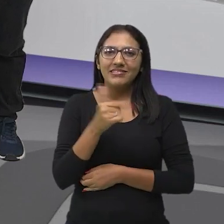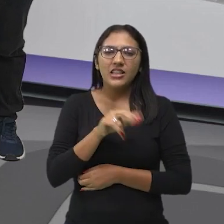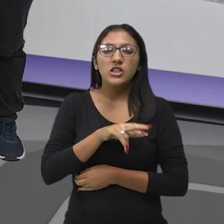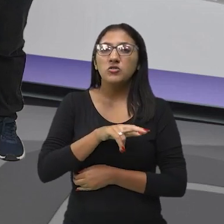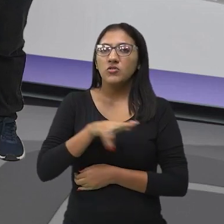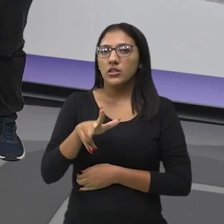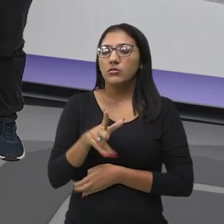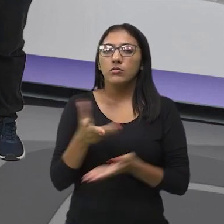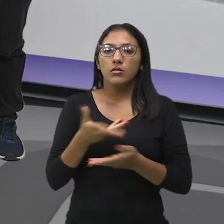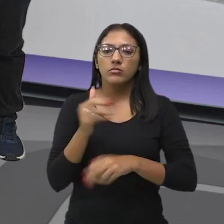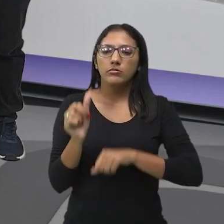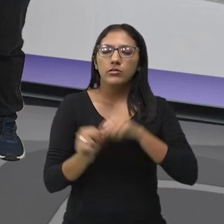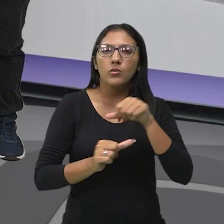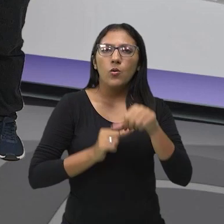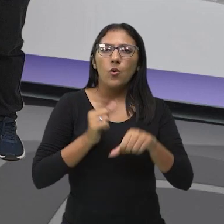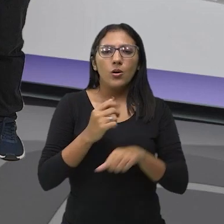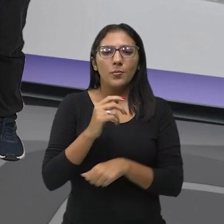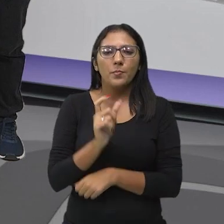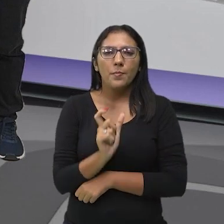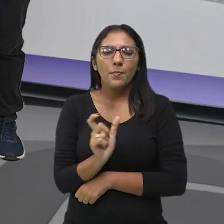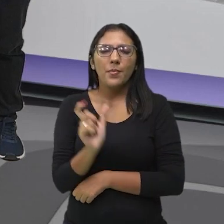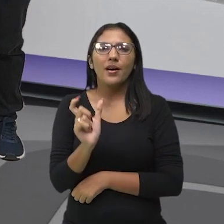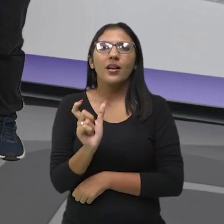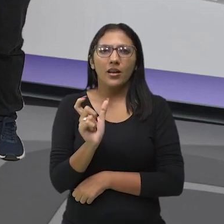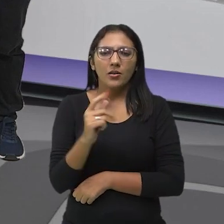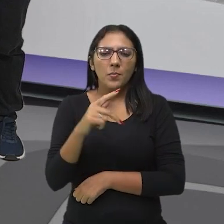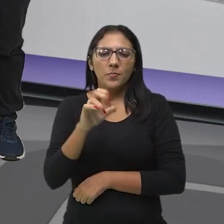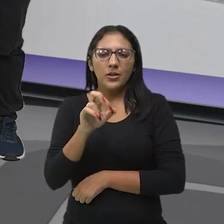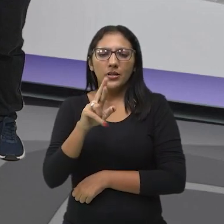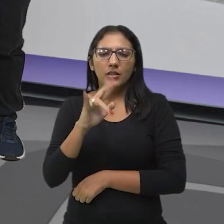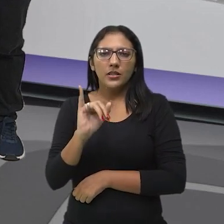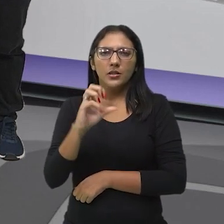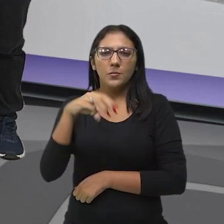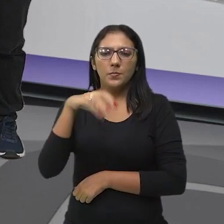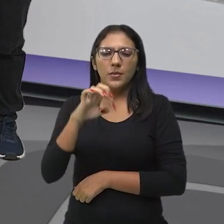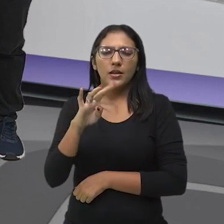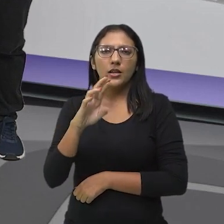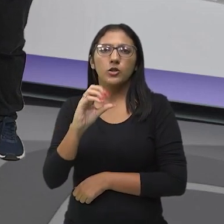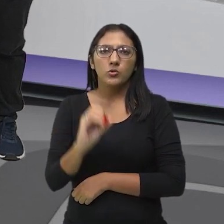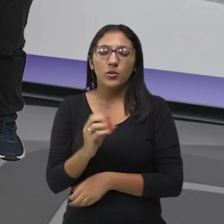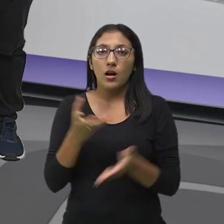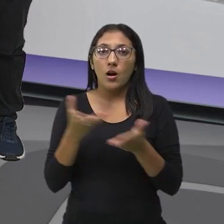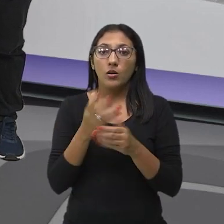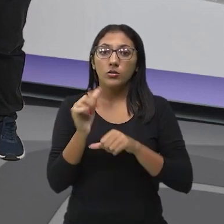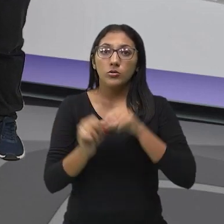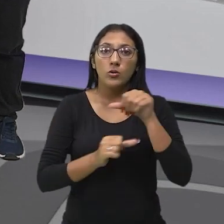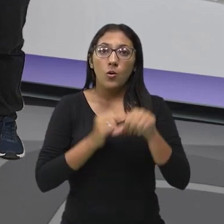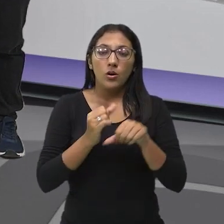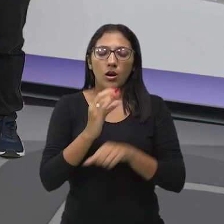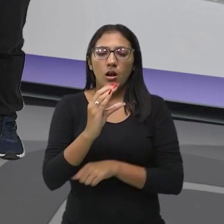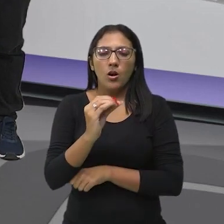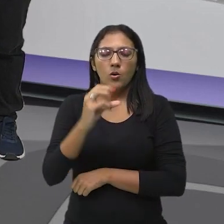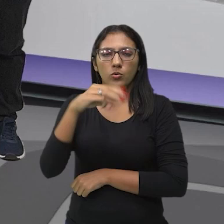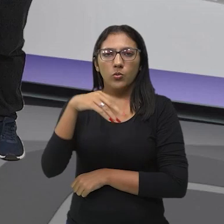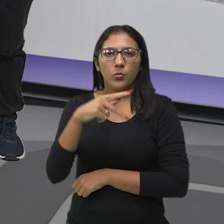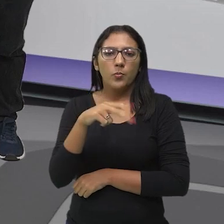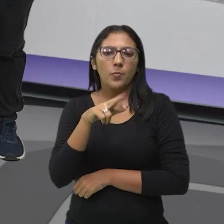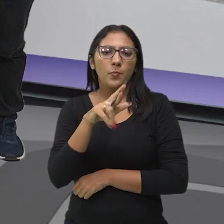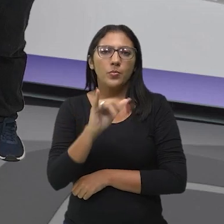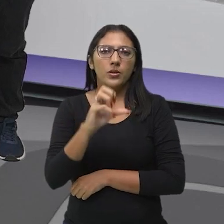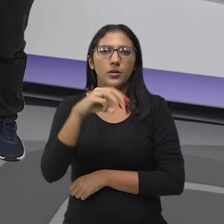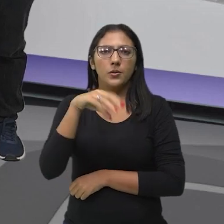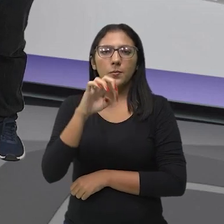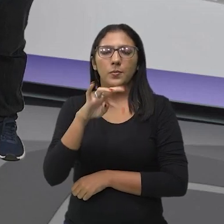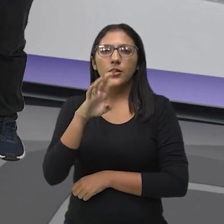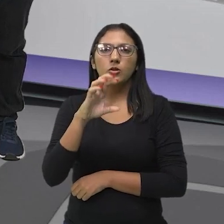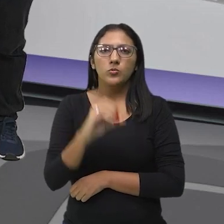gente troca, a gente substitui essa palavra perímetro pela palavra comprimento. E esse comprimento